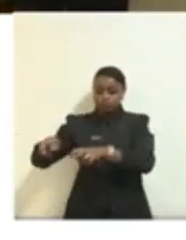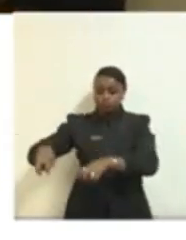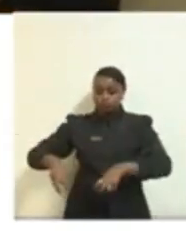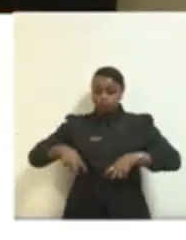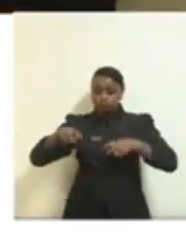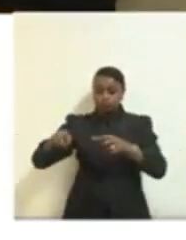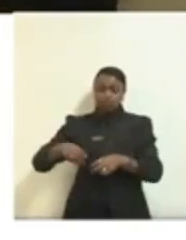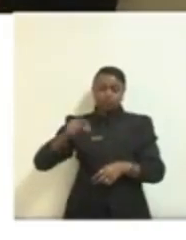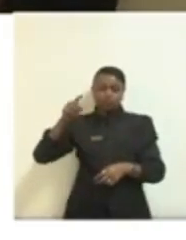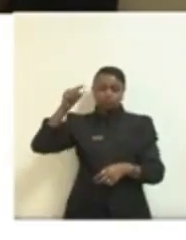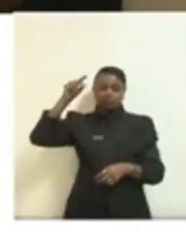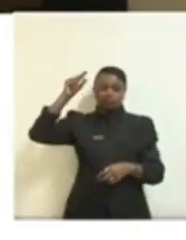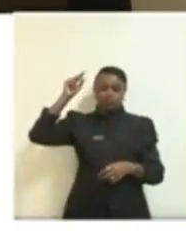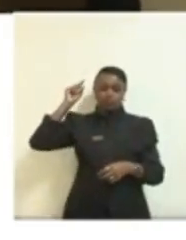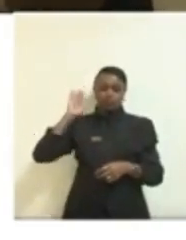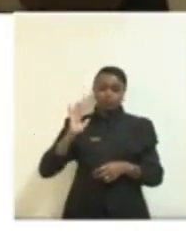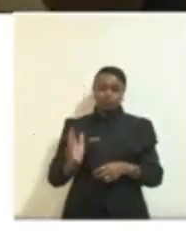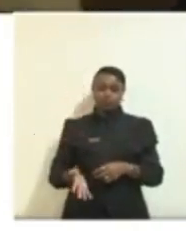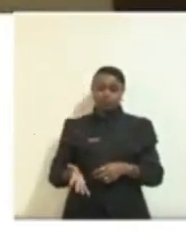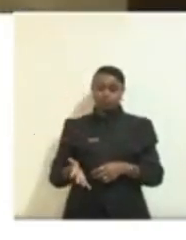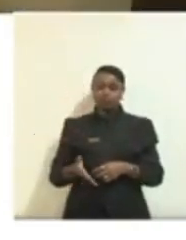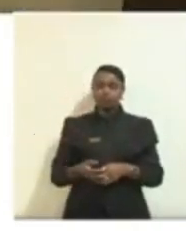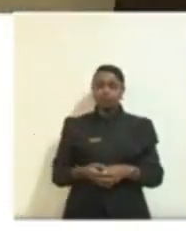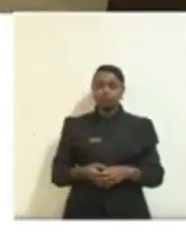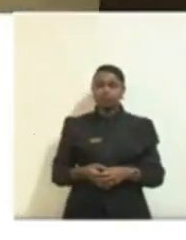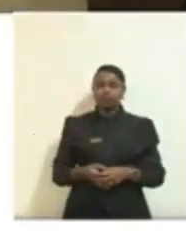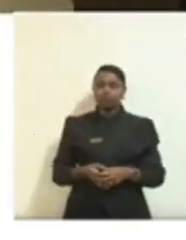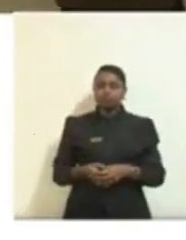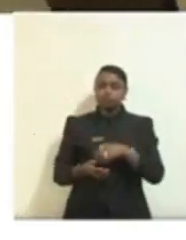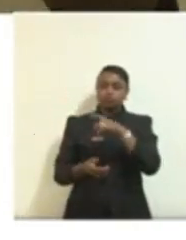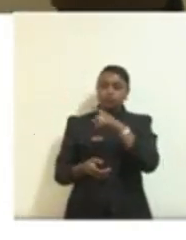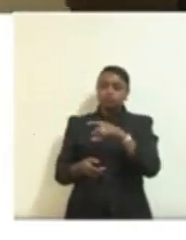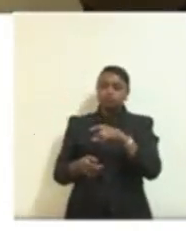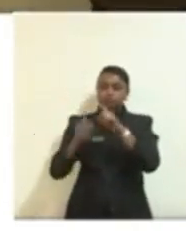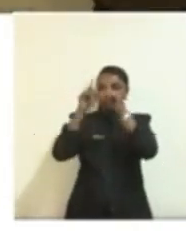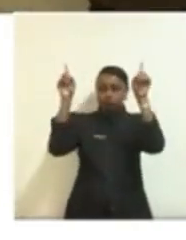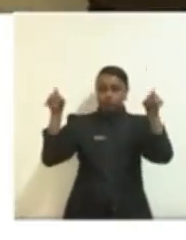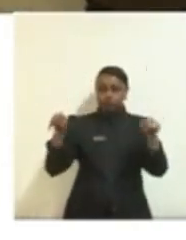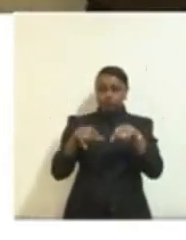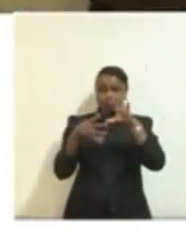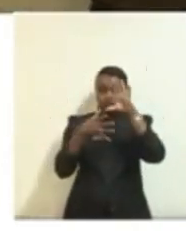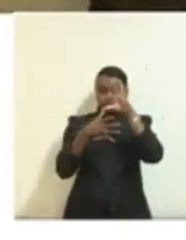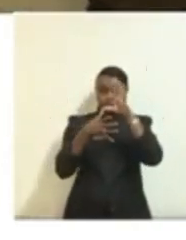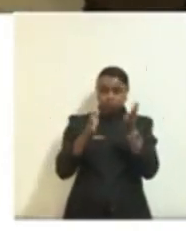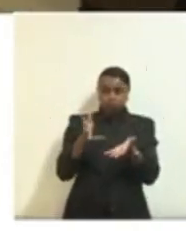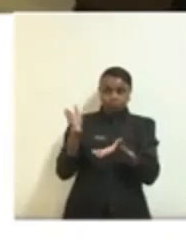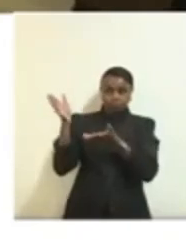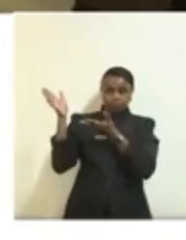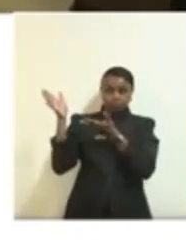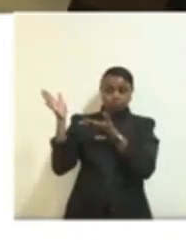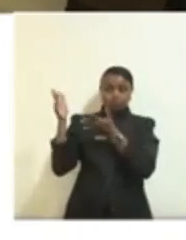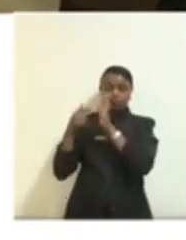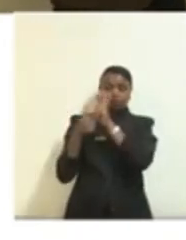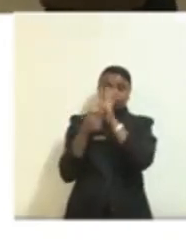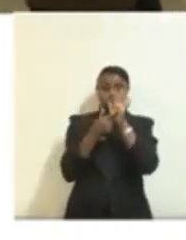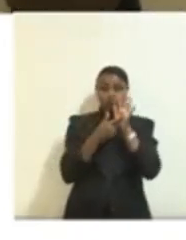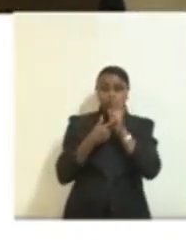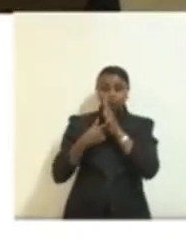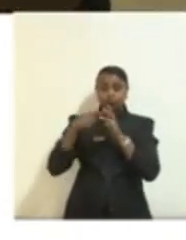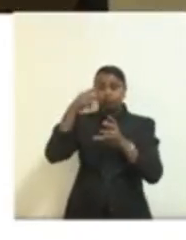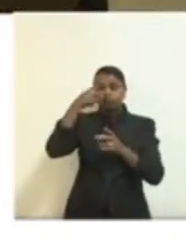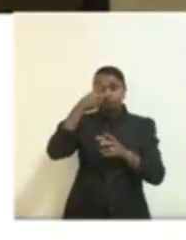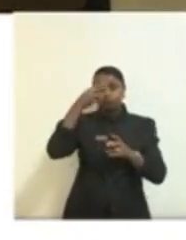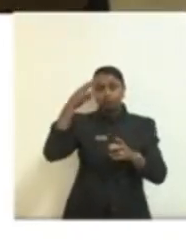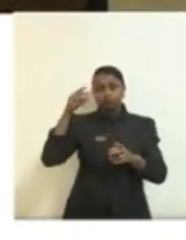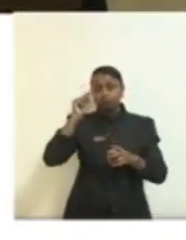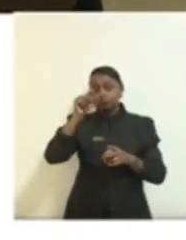humanos ao final do Pleistoceno. Tá? Isso aqui é um perfil, então, mostrando anos antes do presente, desde 23 mil anos antes do presente,